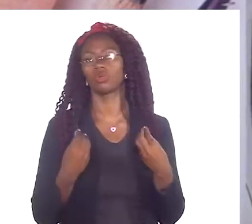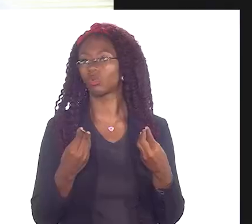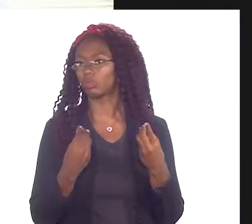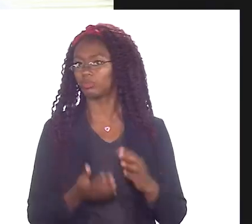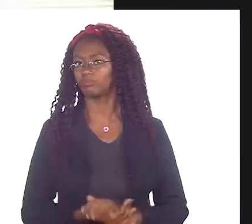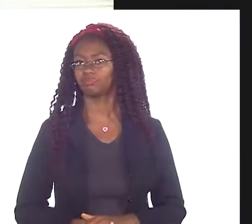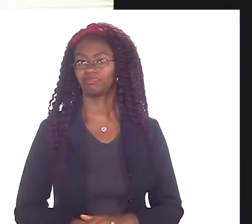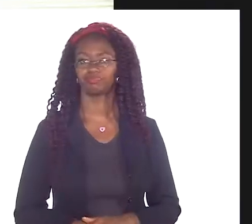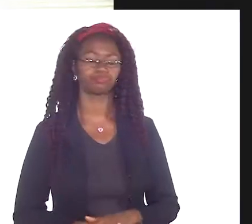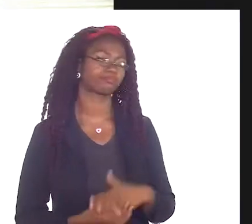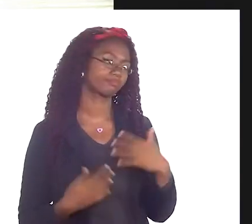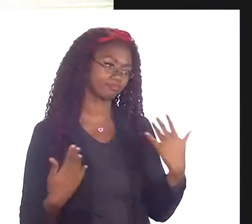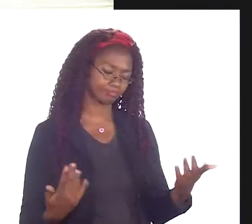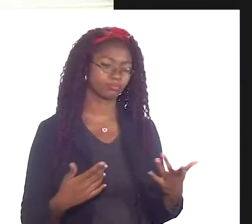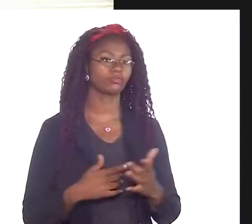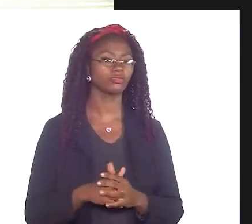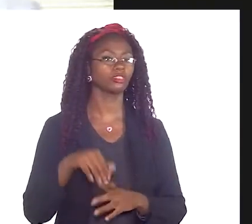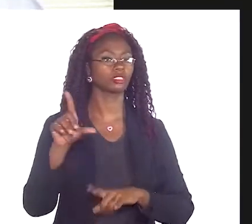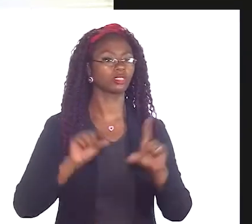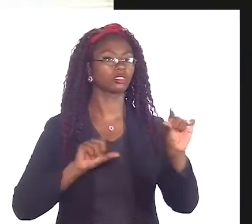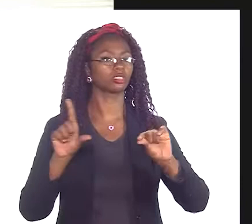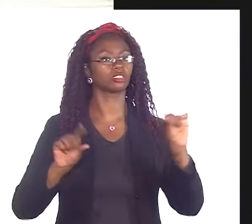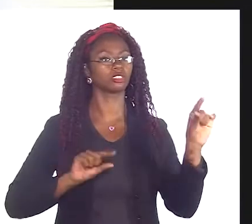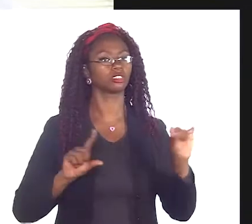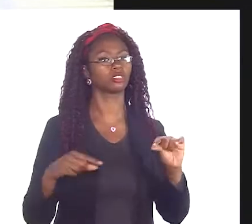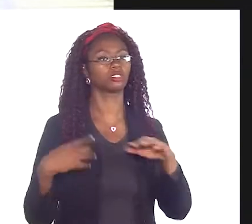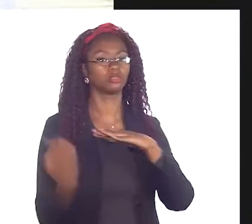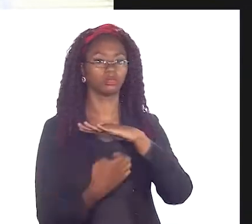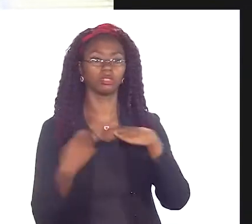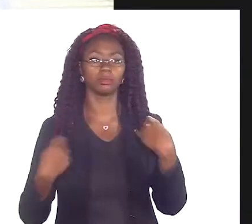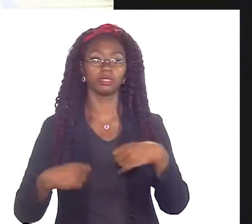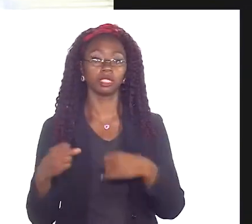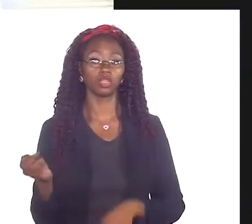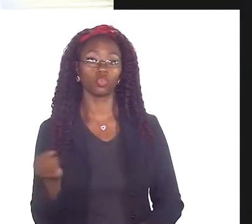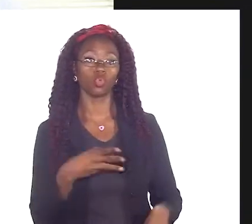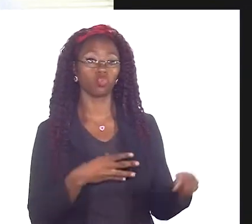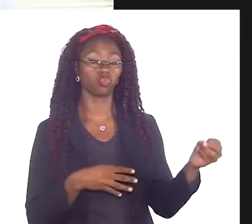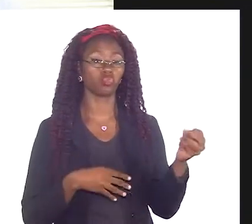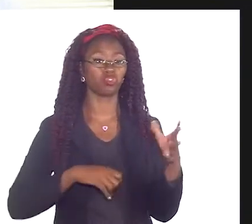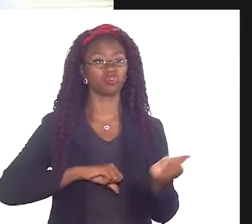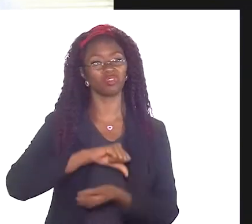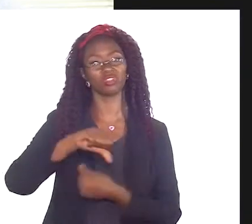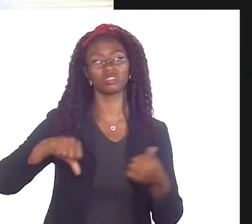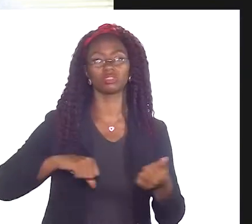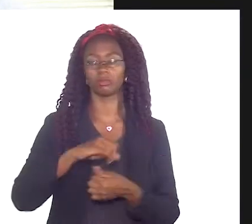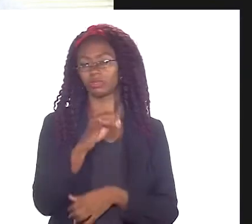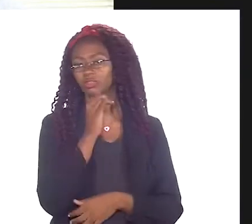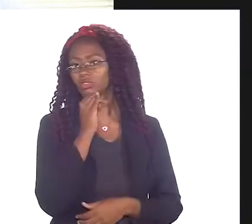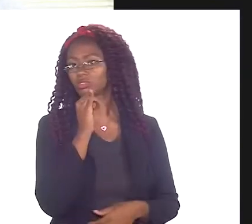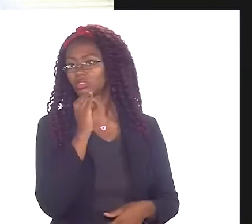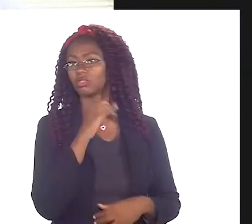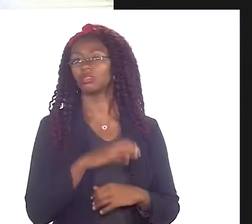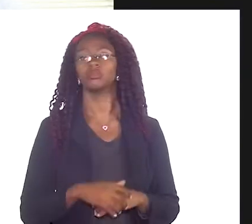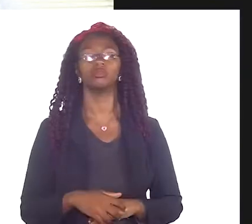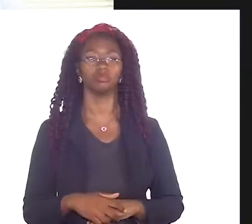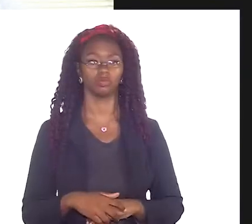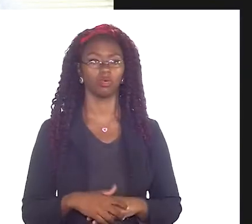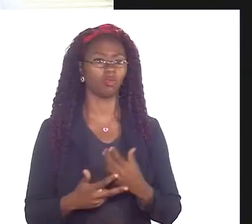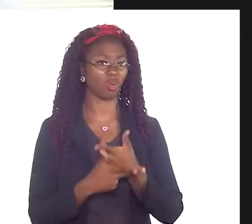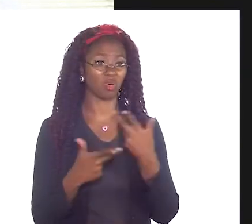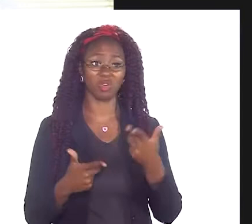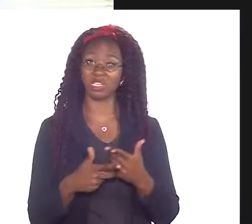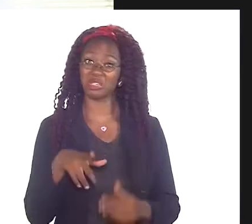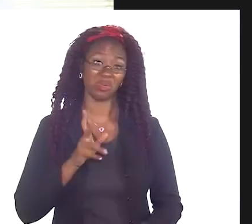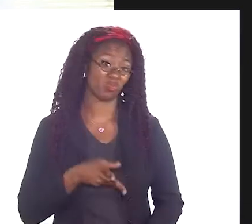seleção? Os processos de seleção das empresas tiveram que ser reinventados, né? Com o home office, que é algo que veio